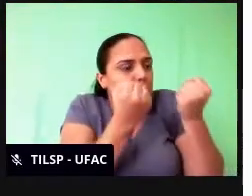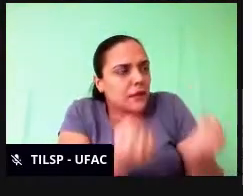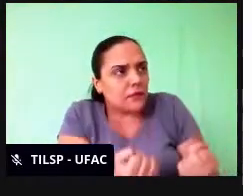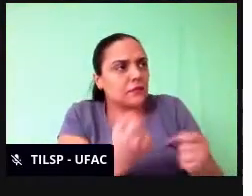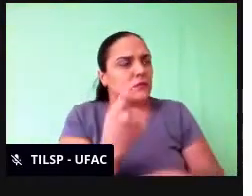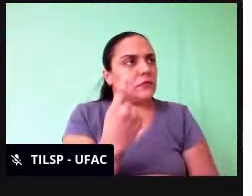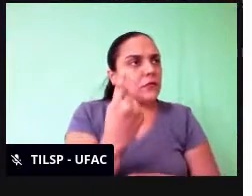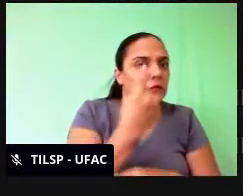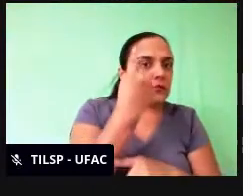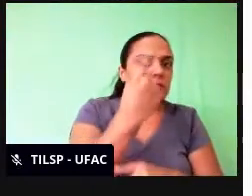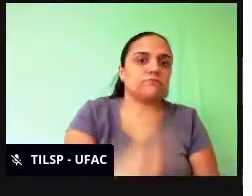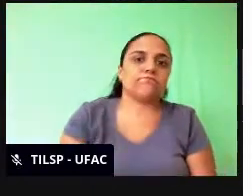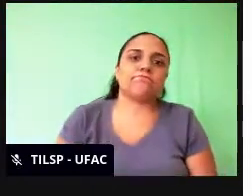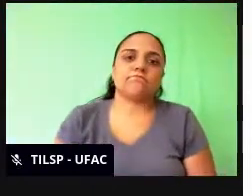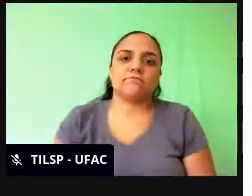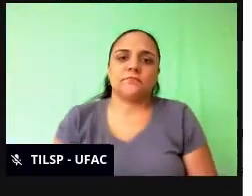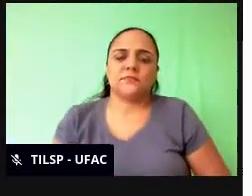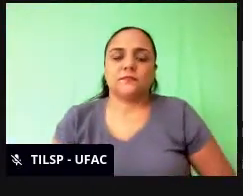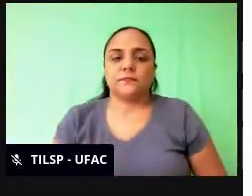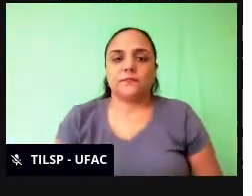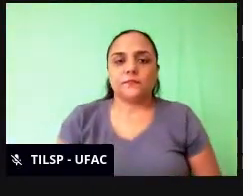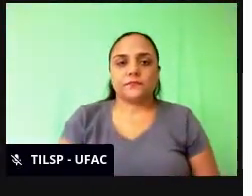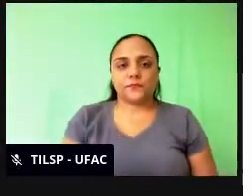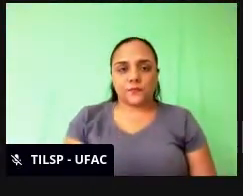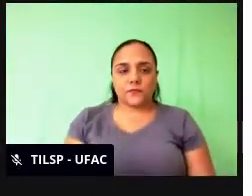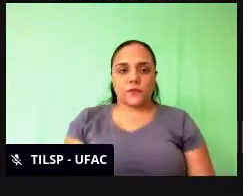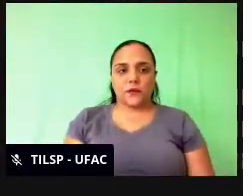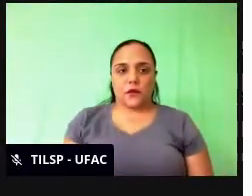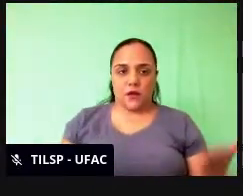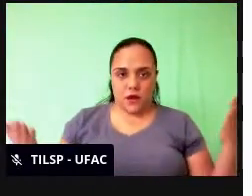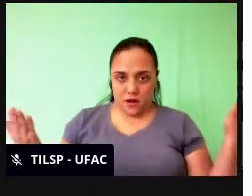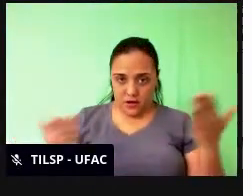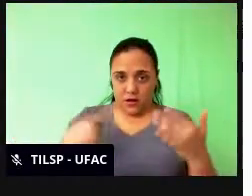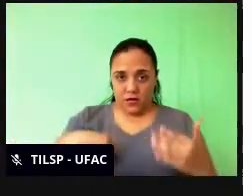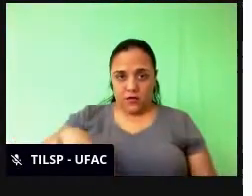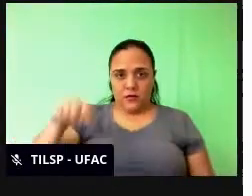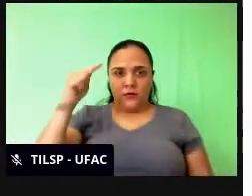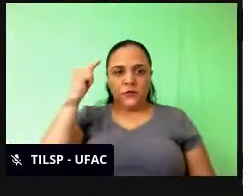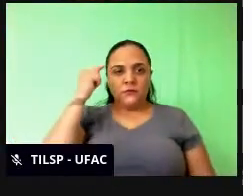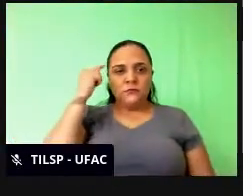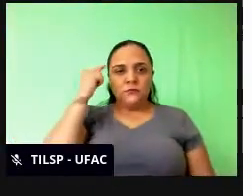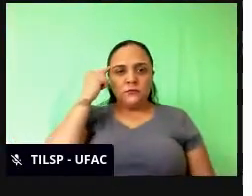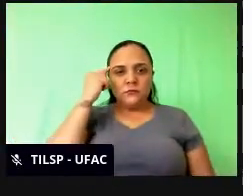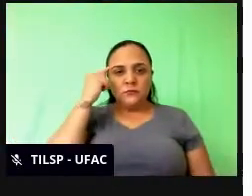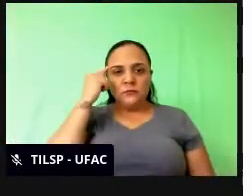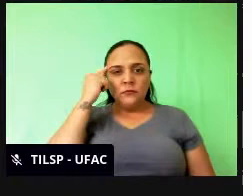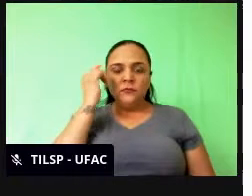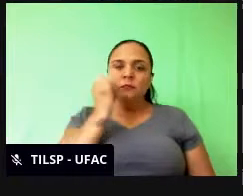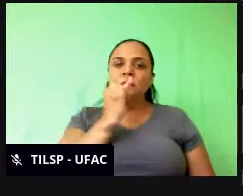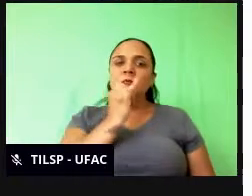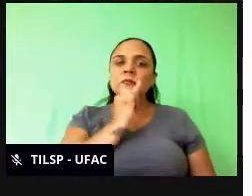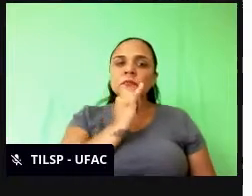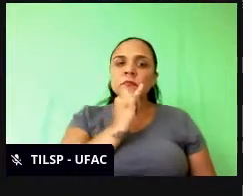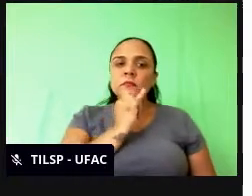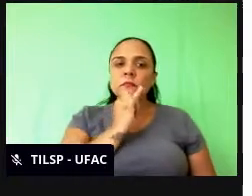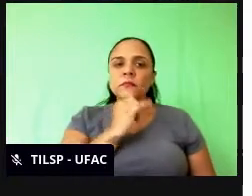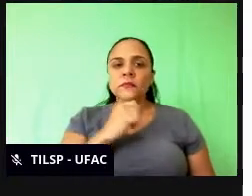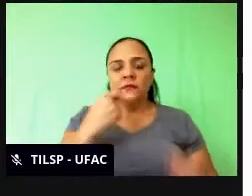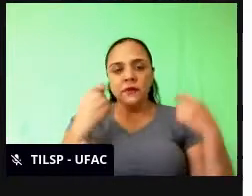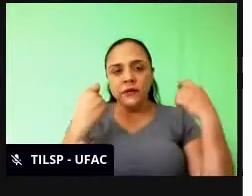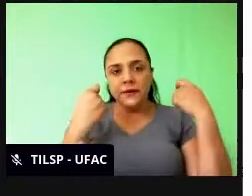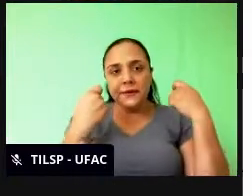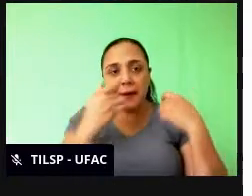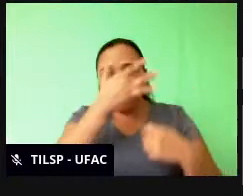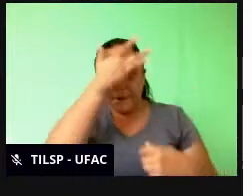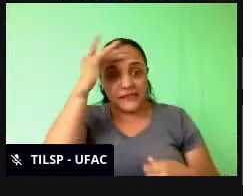internacionais. Bom, então, pensando em energia para vegetarianos e veganos, então vejam que são indivíduos